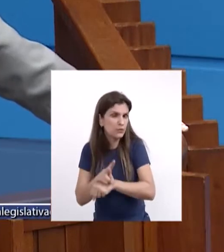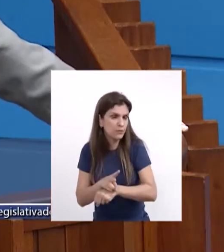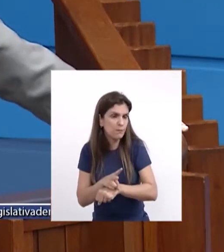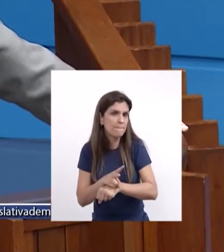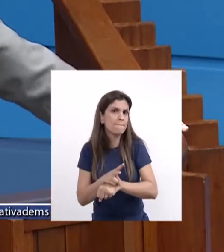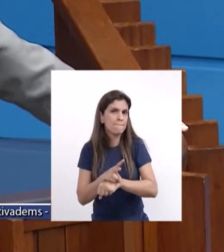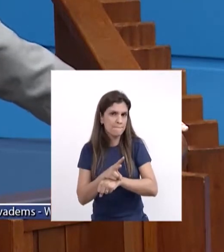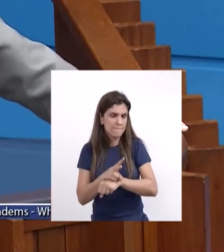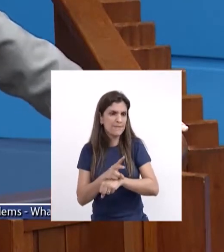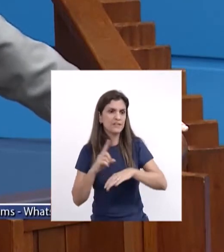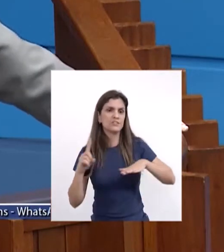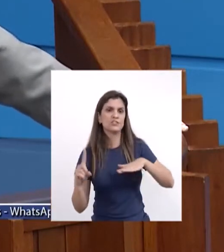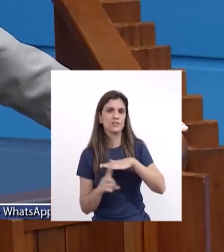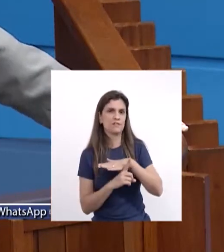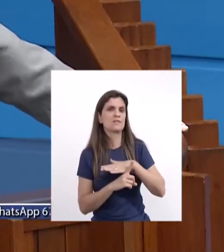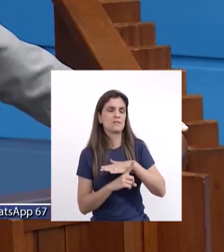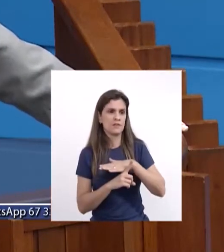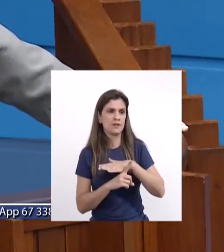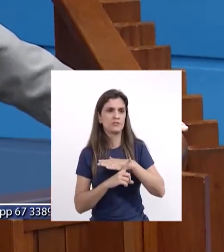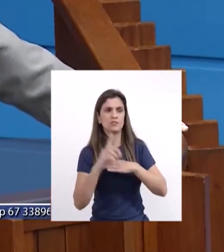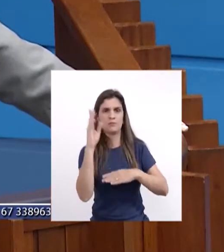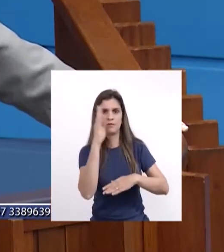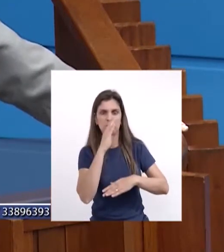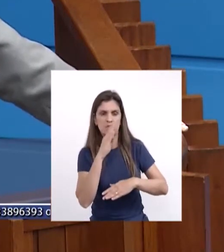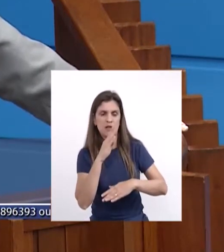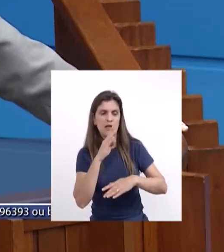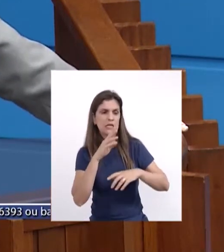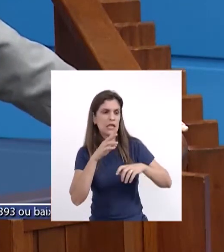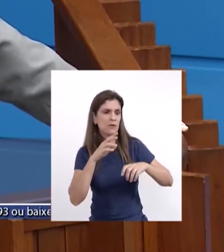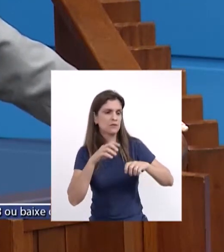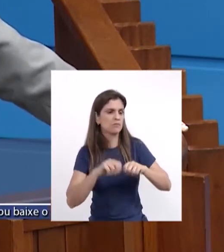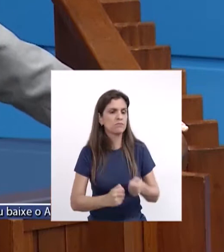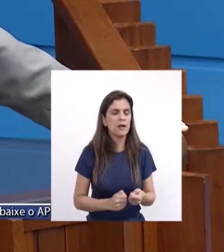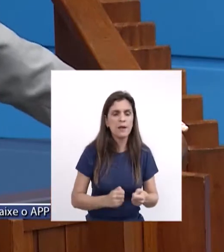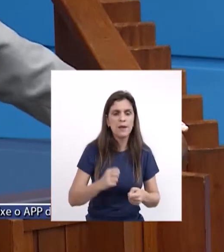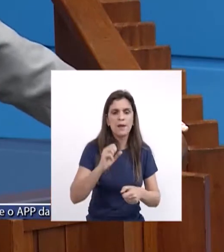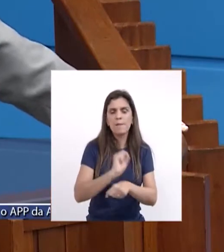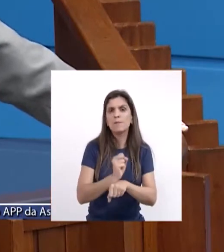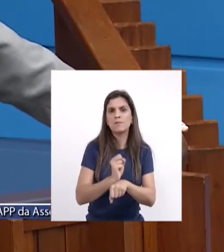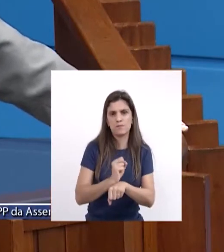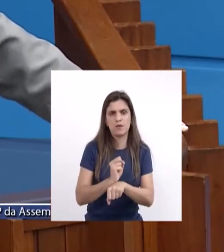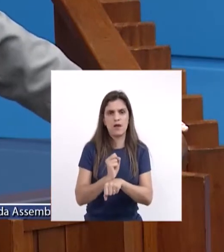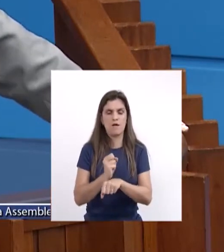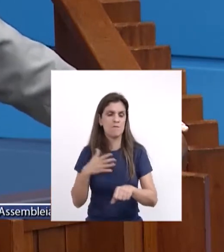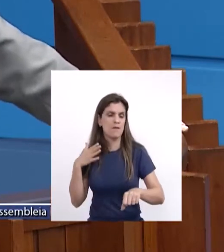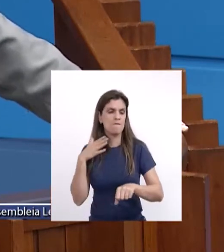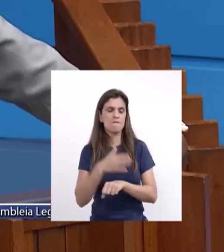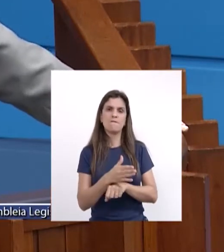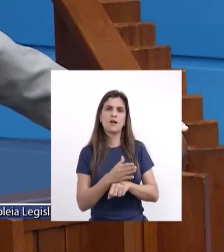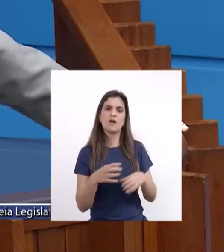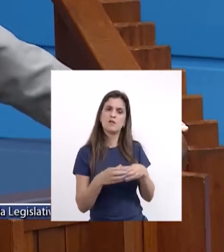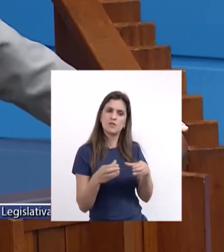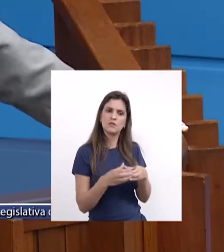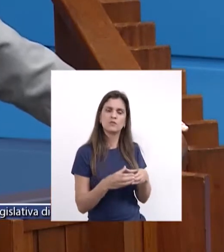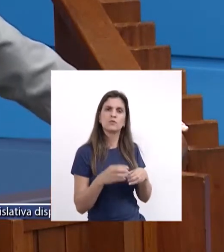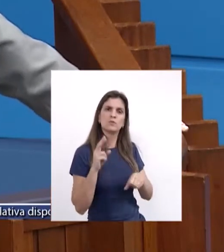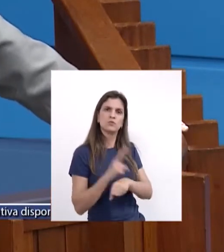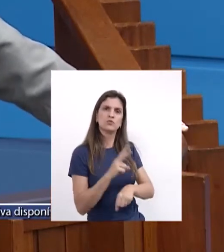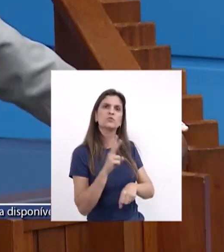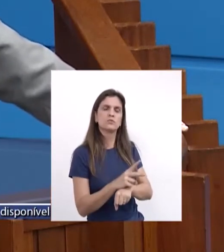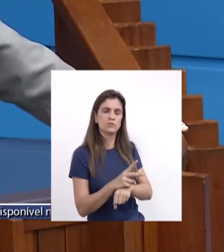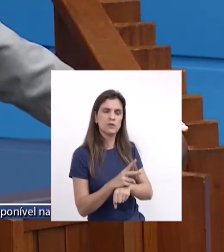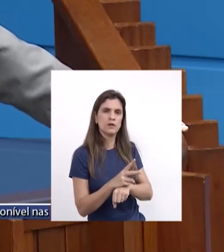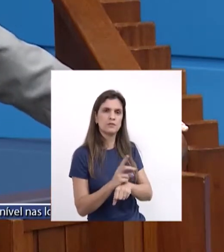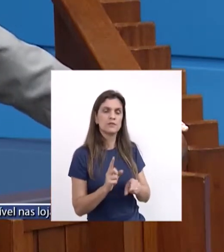que prestam assistência quando quebra um veículo, nós temos as imagens, né? Só que esses investimentos eles